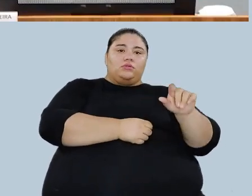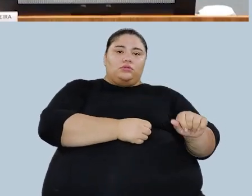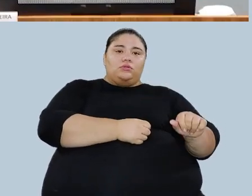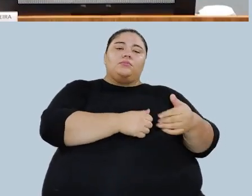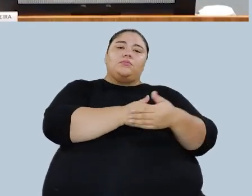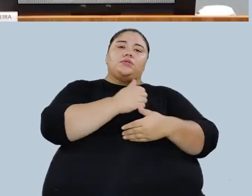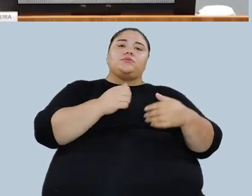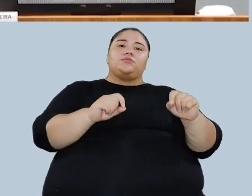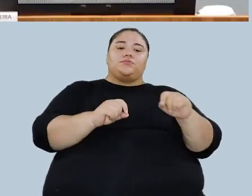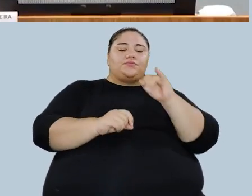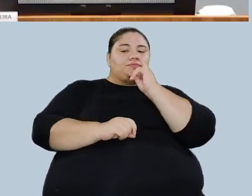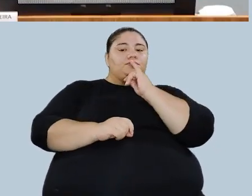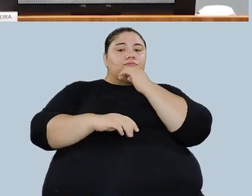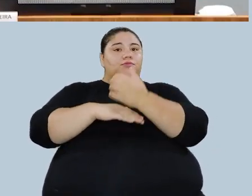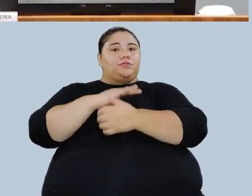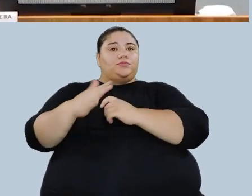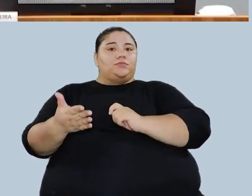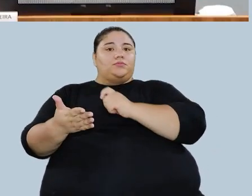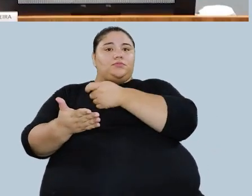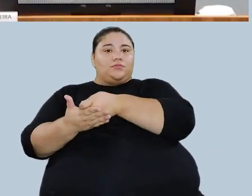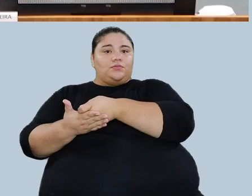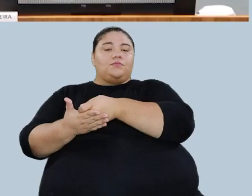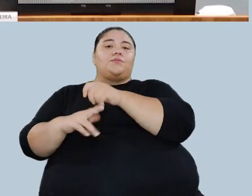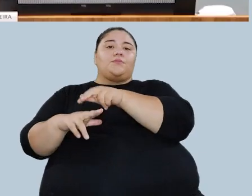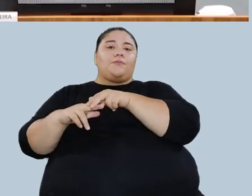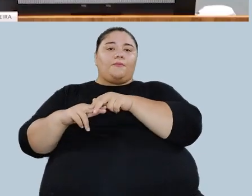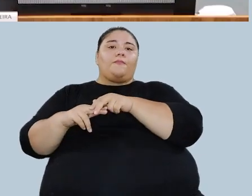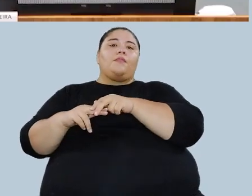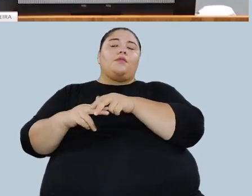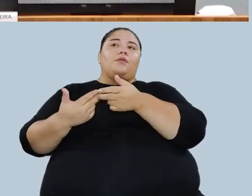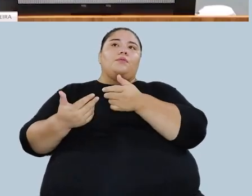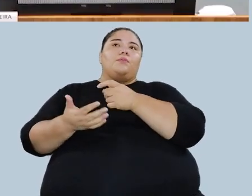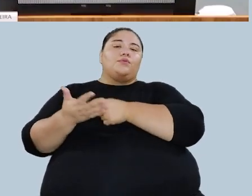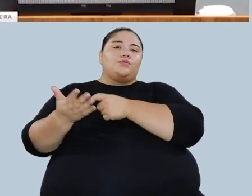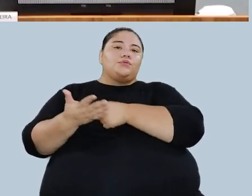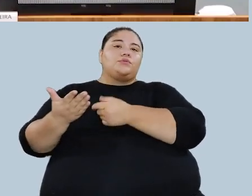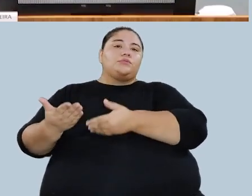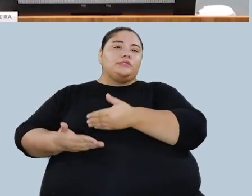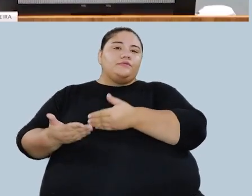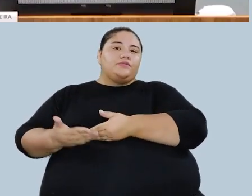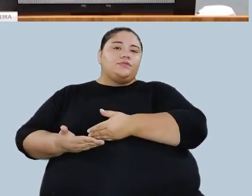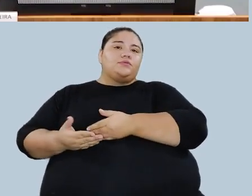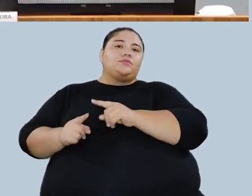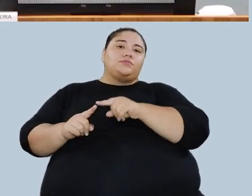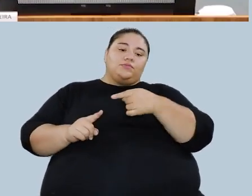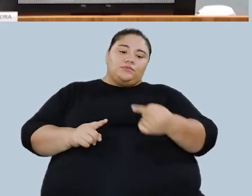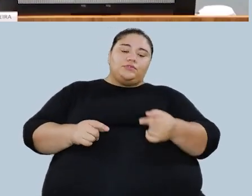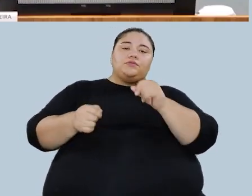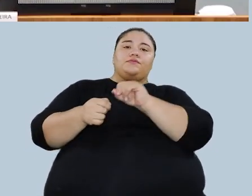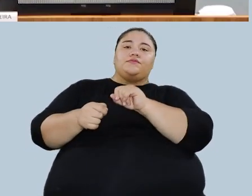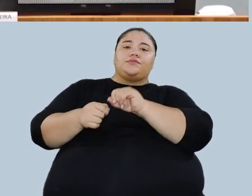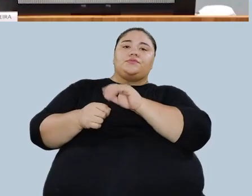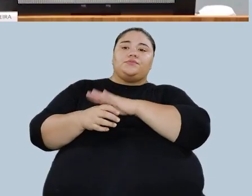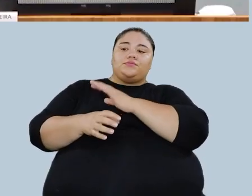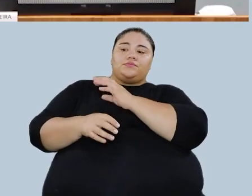Basicamente é essa, né? A empresa adquirente faz o pagamento pelo produto ou serviço adquirido, isso é feito, né,